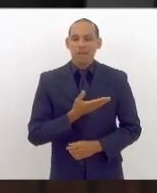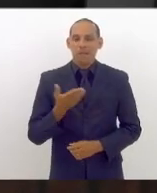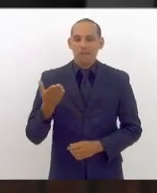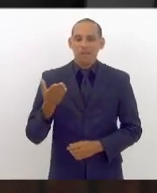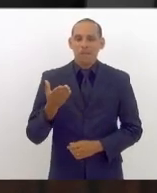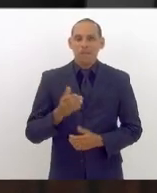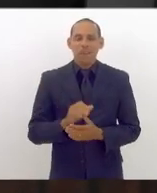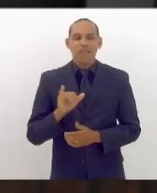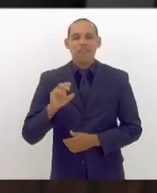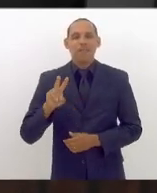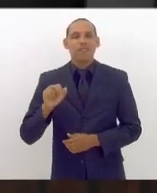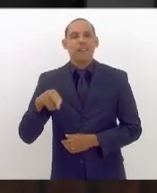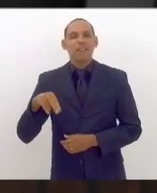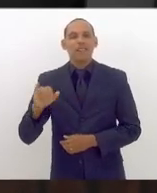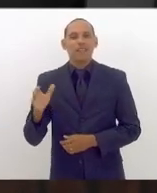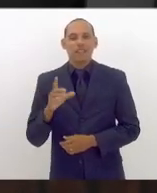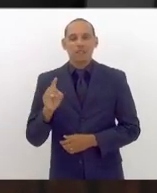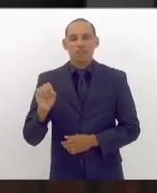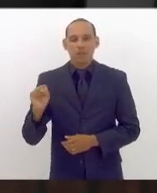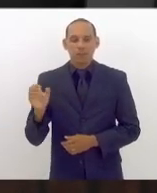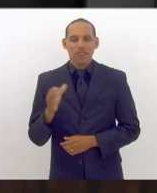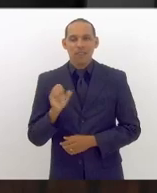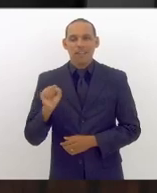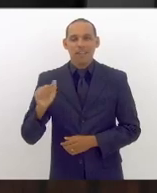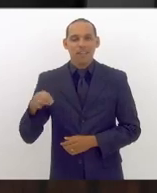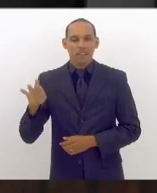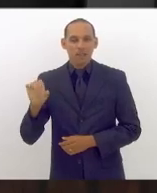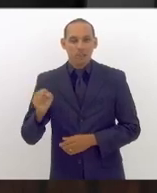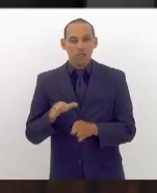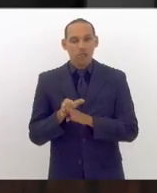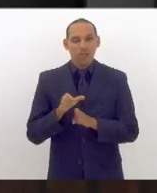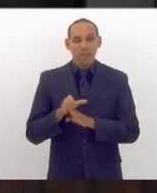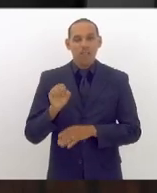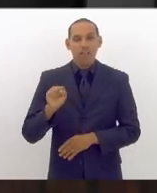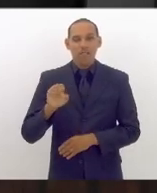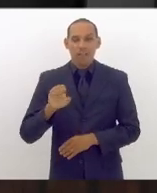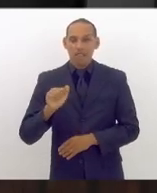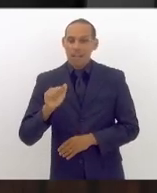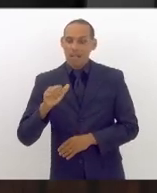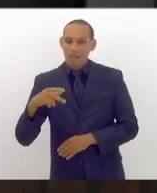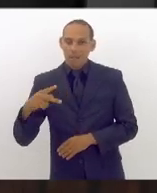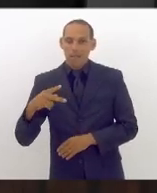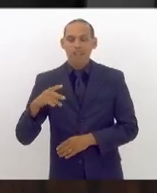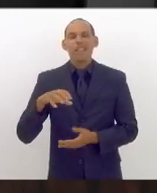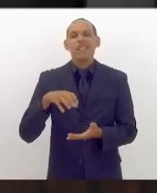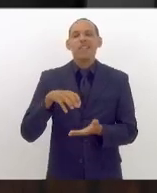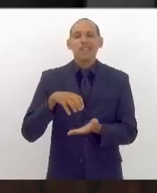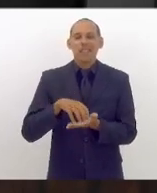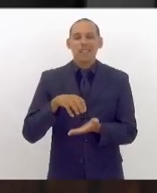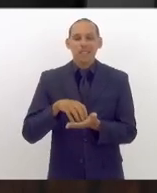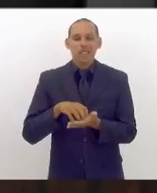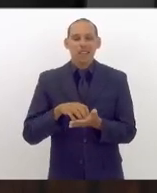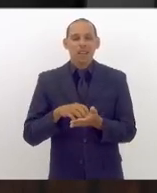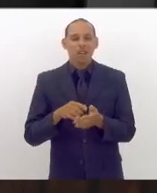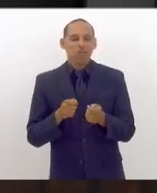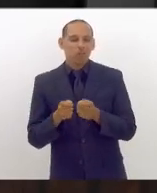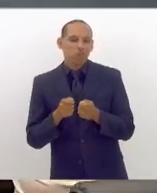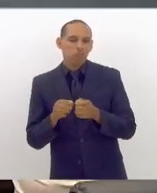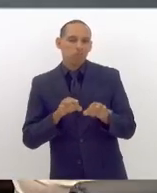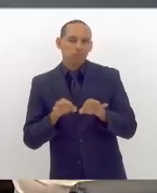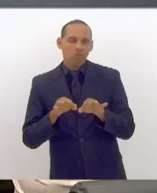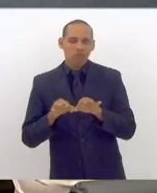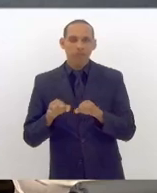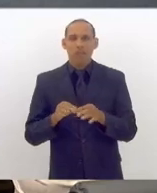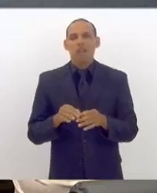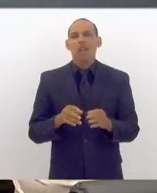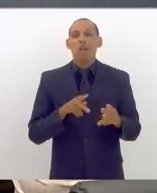Ivanildo Santos Conselheiro na SEAP centro de articulação de populações marginalizadas Márcio